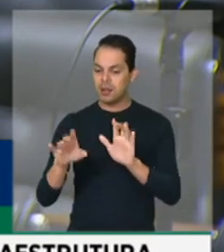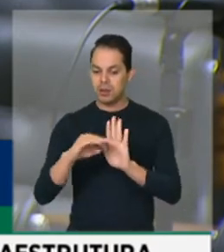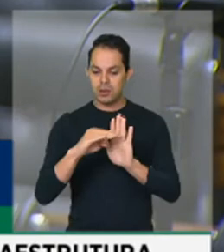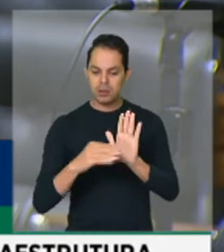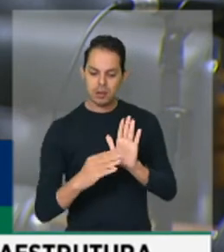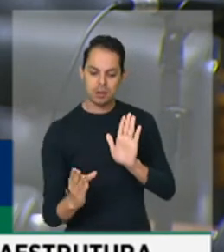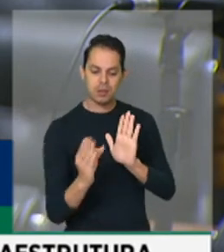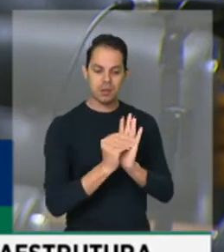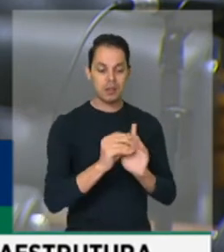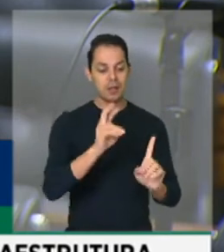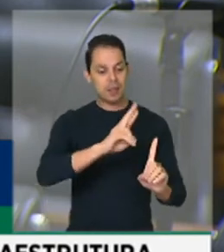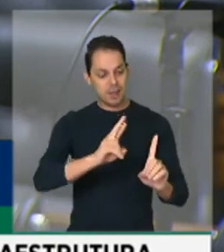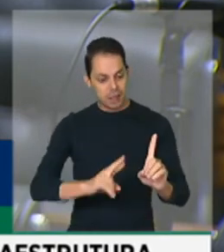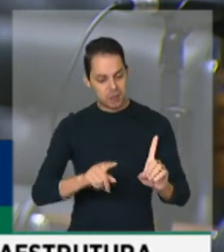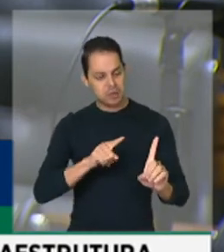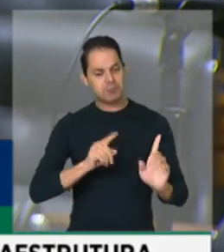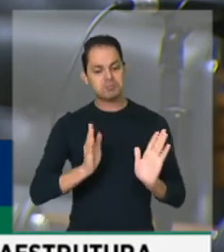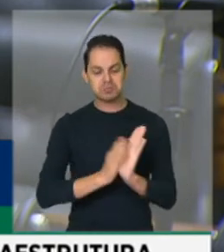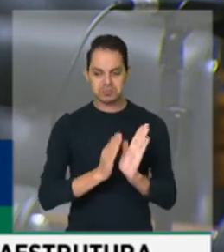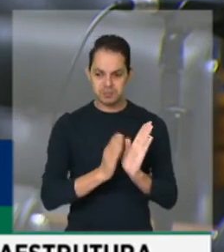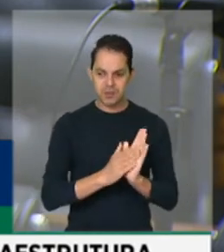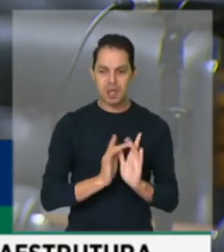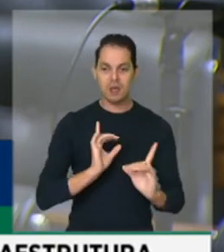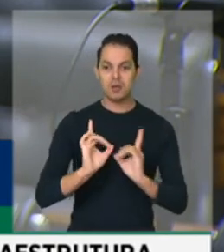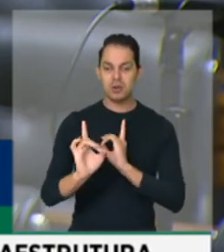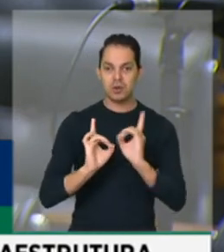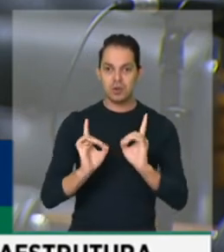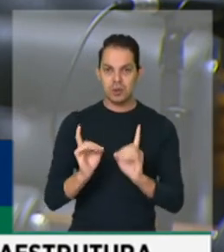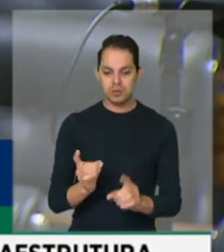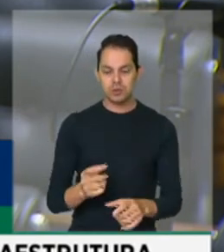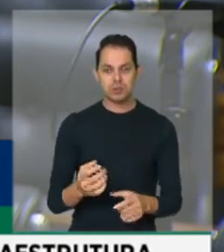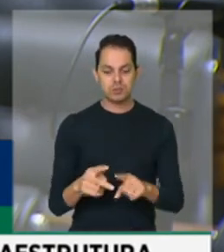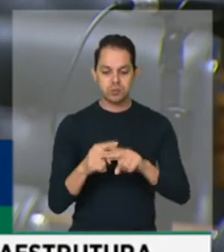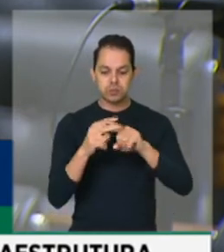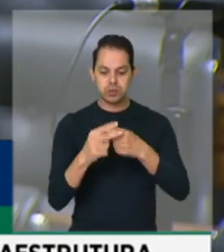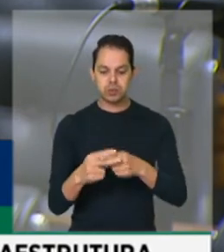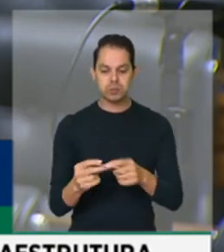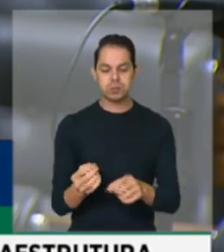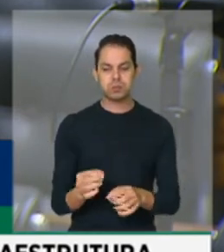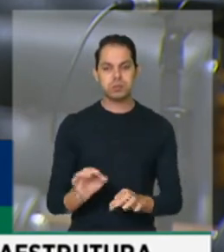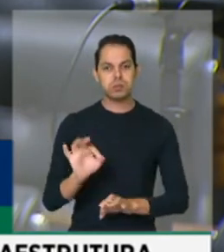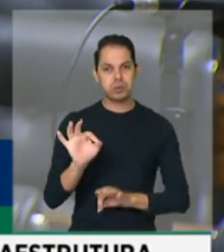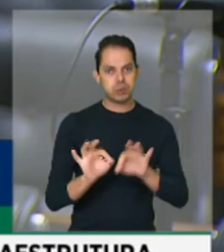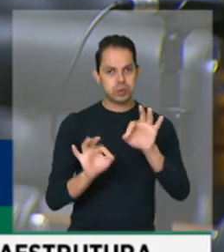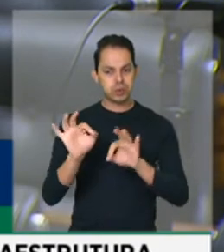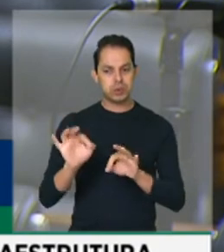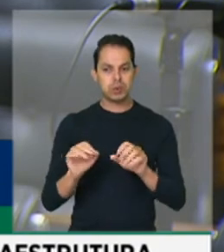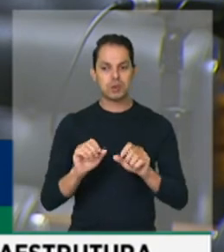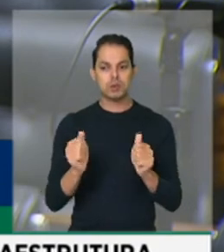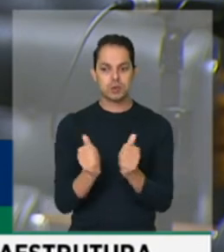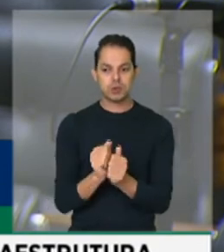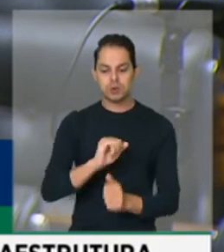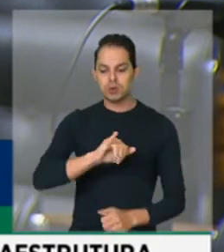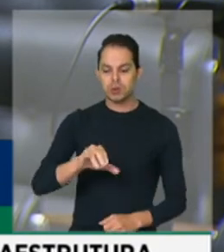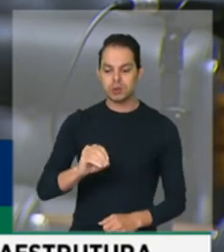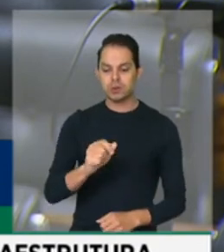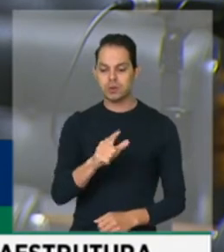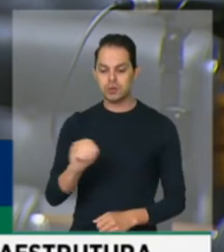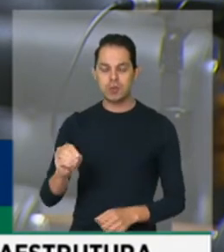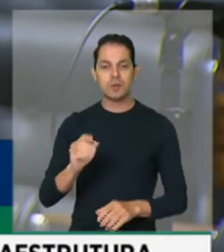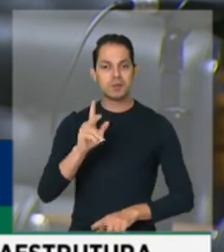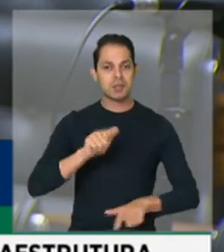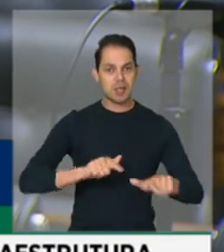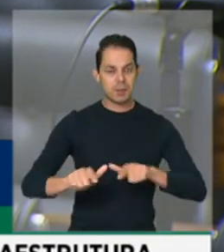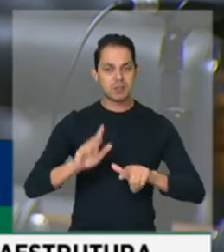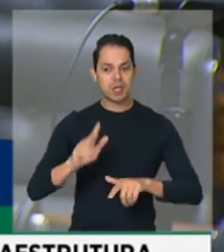relator, obrigado sempre pelo diálogo na construção desse papo, junto com o meu amigo, o deputado João Maia, onde a gente trabalhou junto já no PPP, né, João?